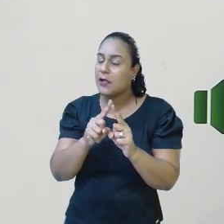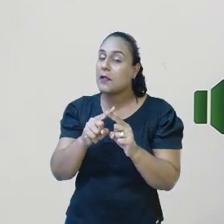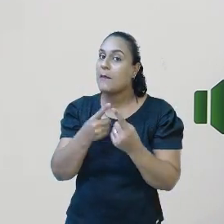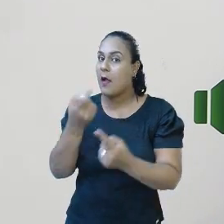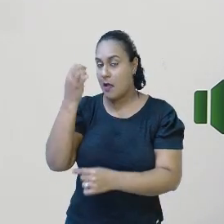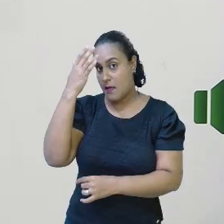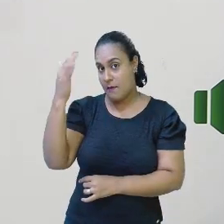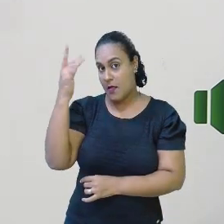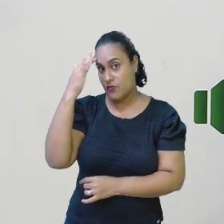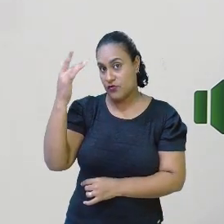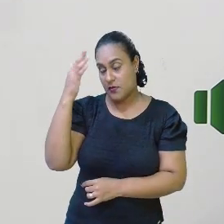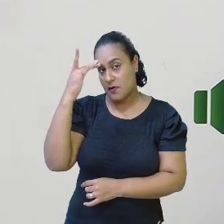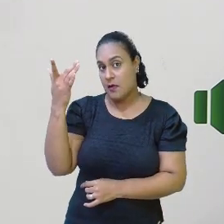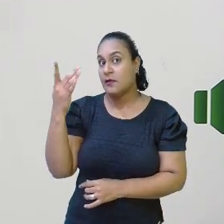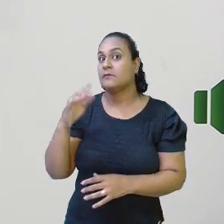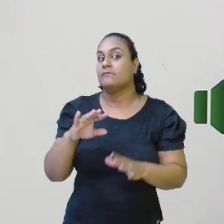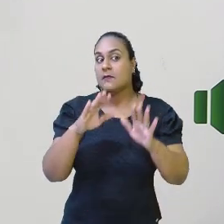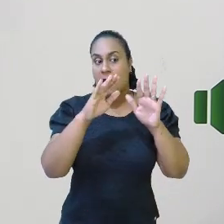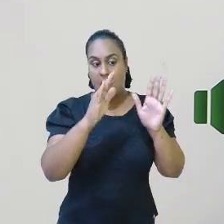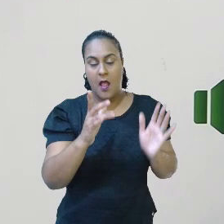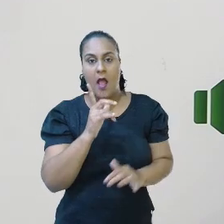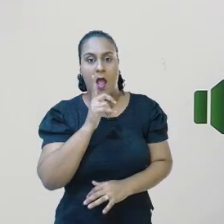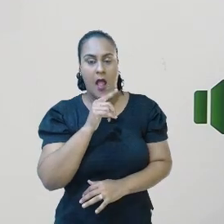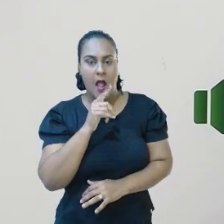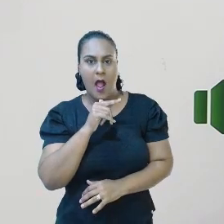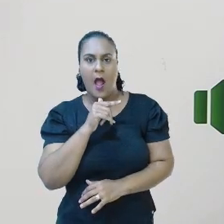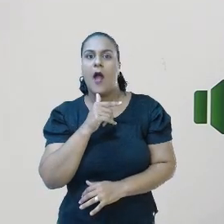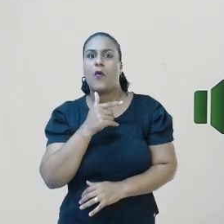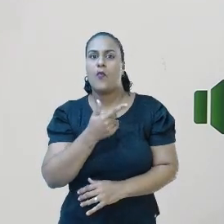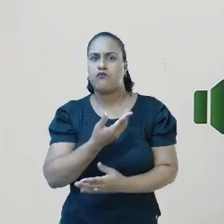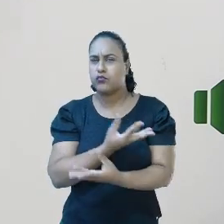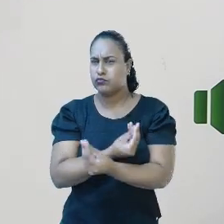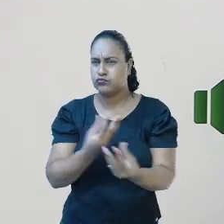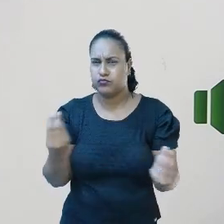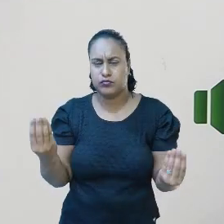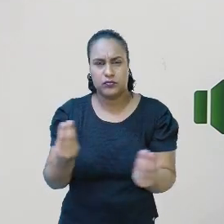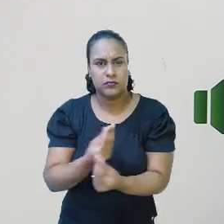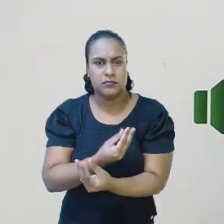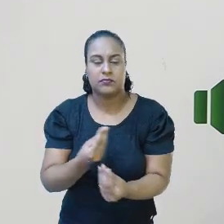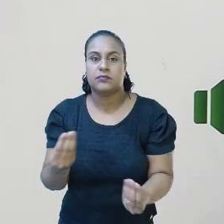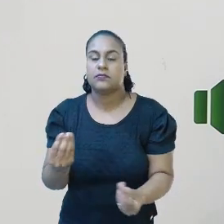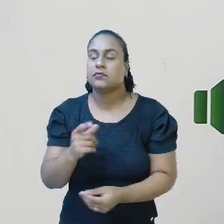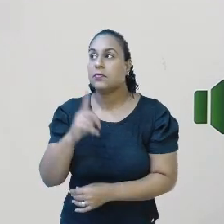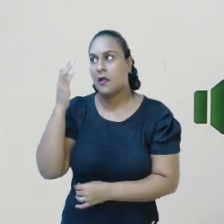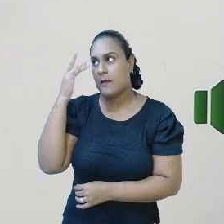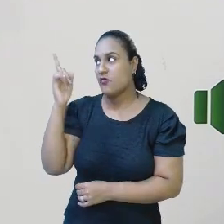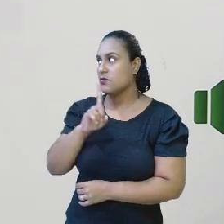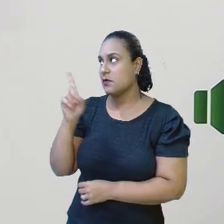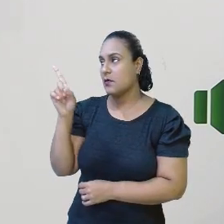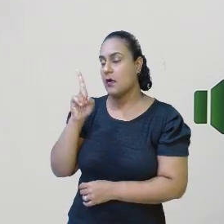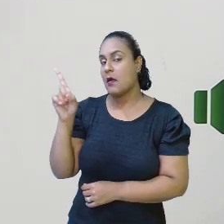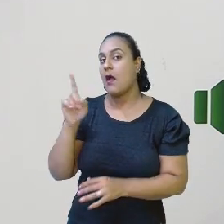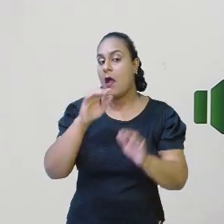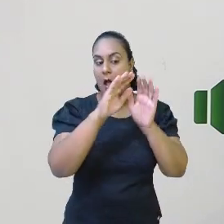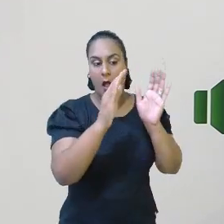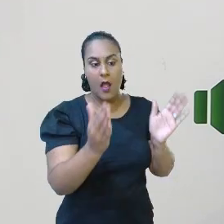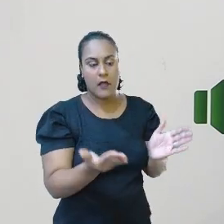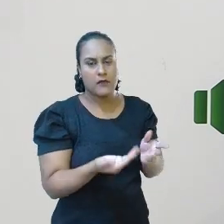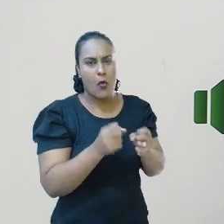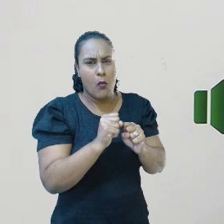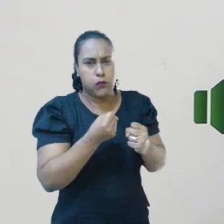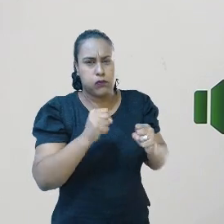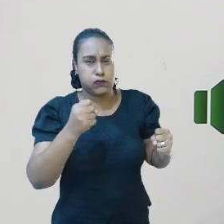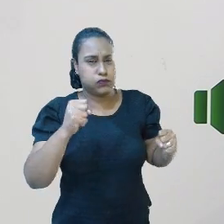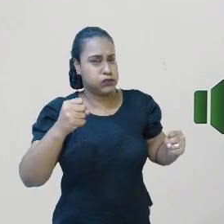imagine que é água para abastecer as residências, todas as casas, então imagine que esse reservatório ele é grande, um